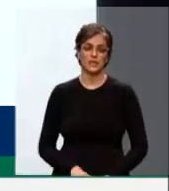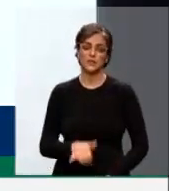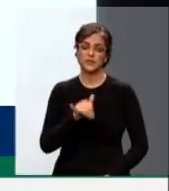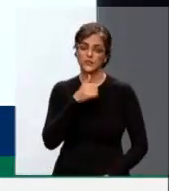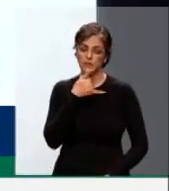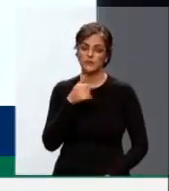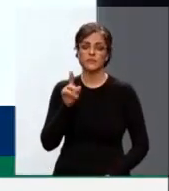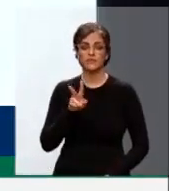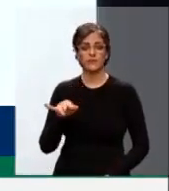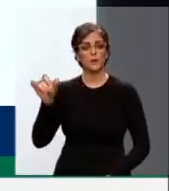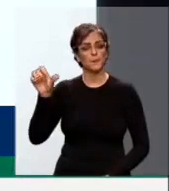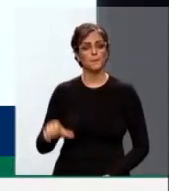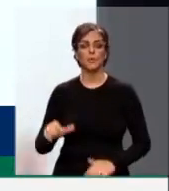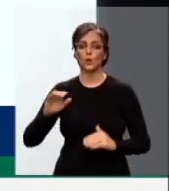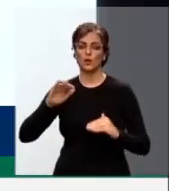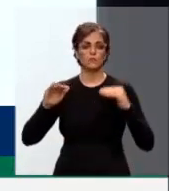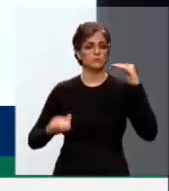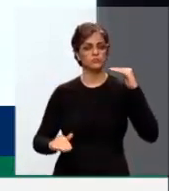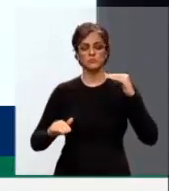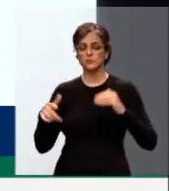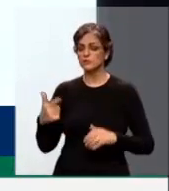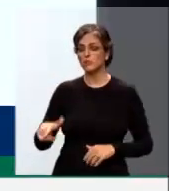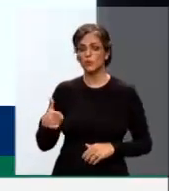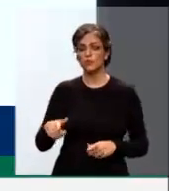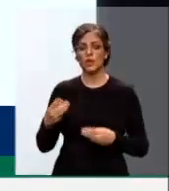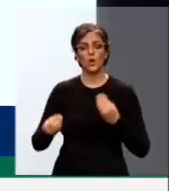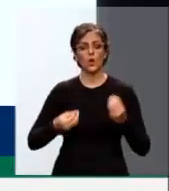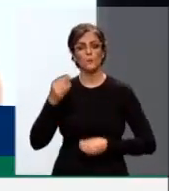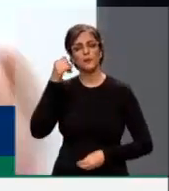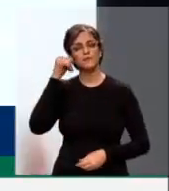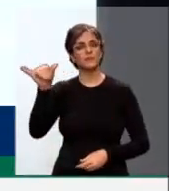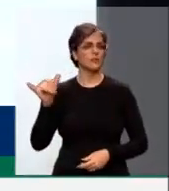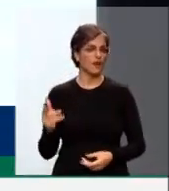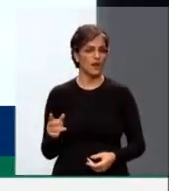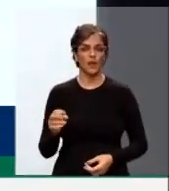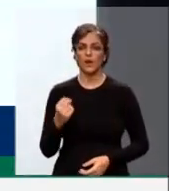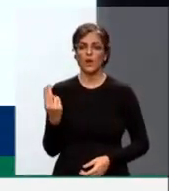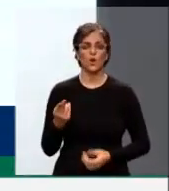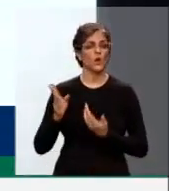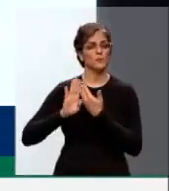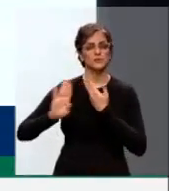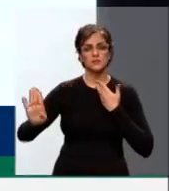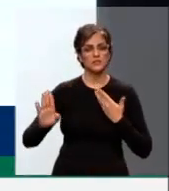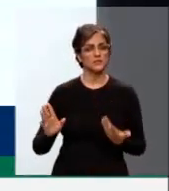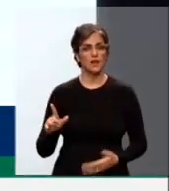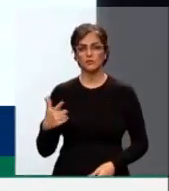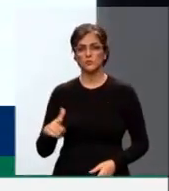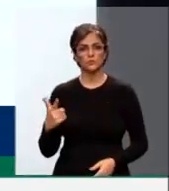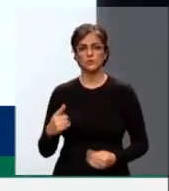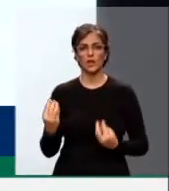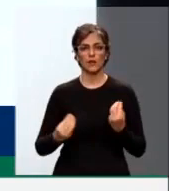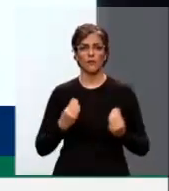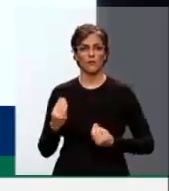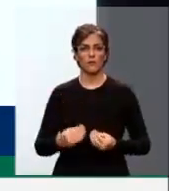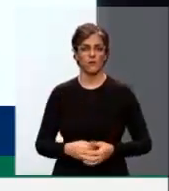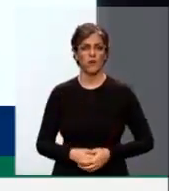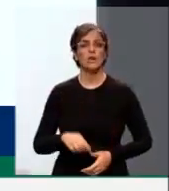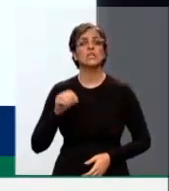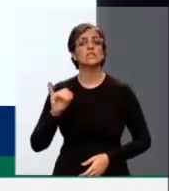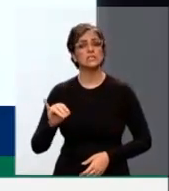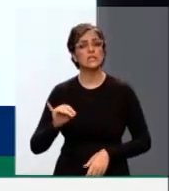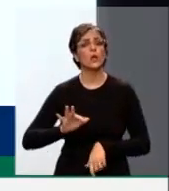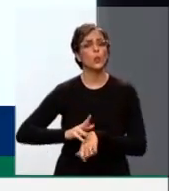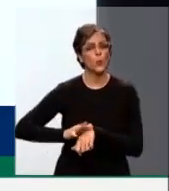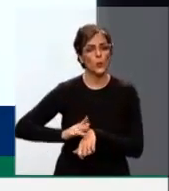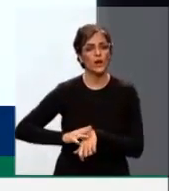aprofundar desigualdades. Vai ter gente que não vai ter acesso à prevenção, possibilidade de distanciamento social, e caso adoeça, já não